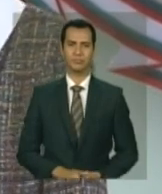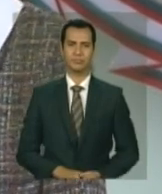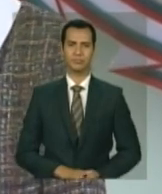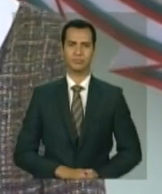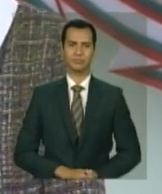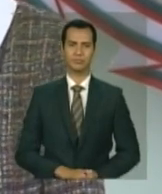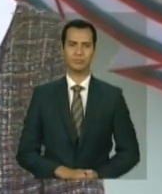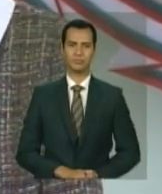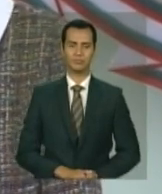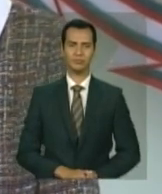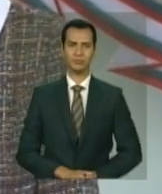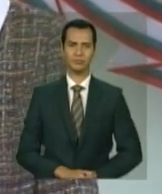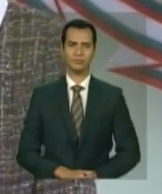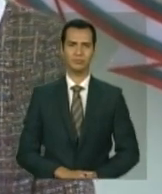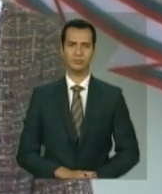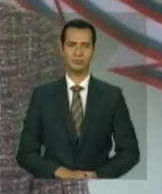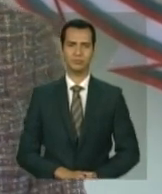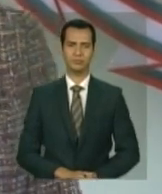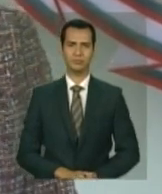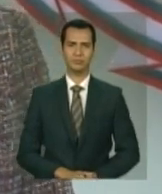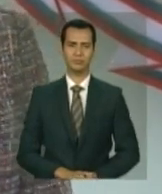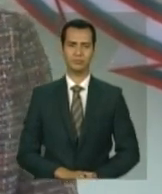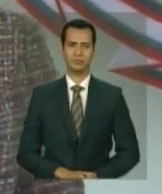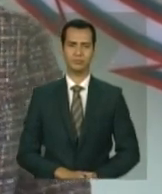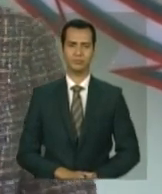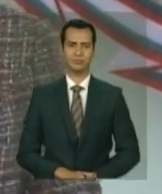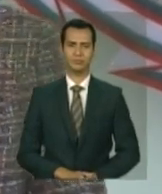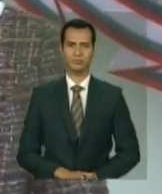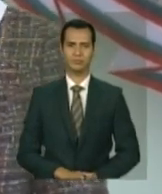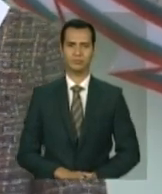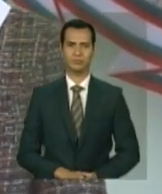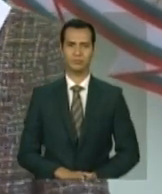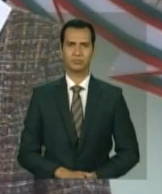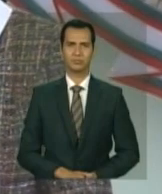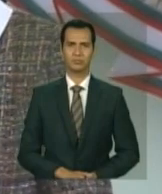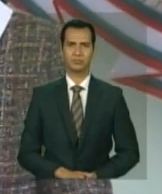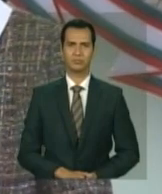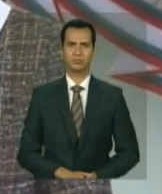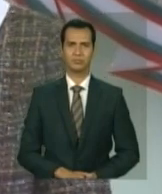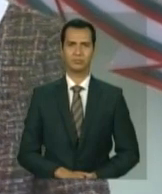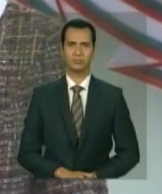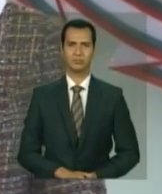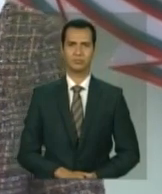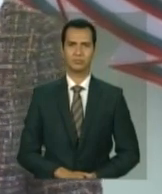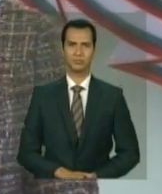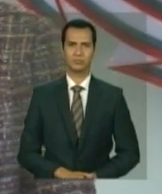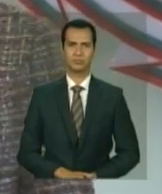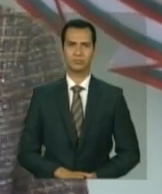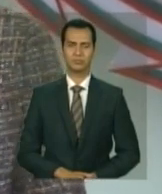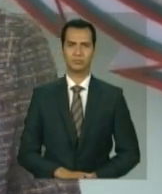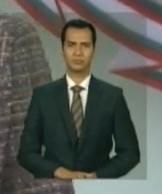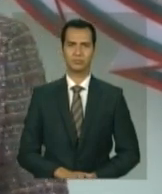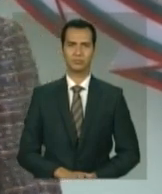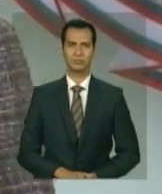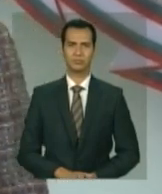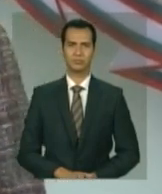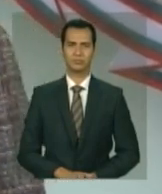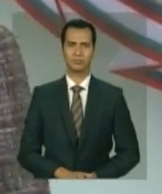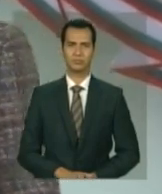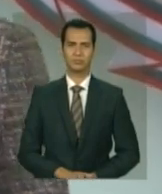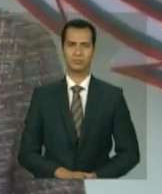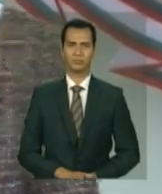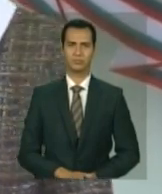de meu pai. O que eu acabei de chegar a essa cidade, sou abrogada com muito profissional